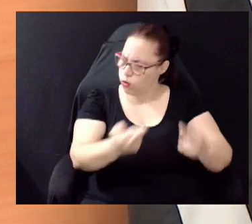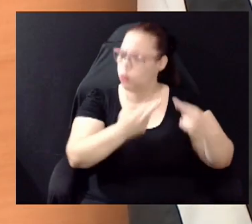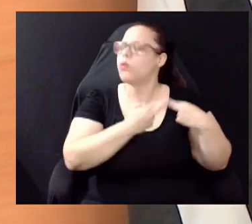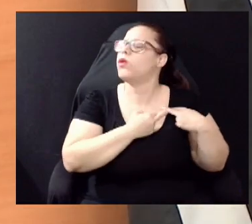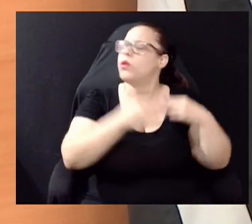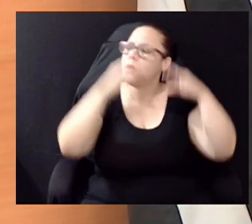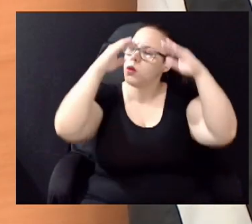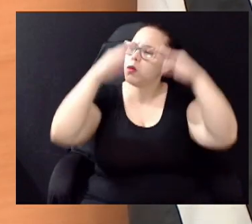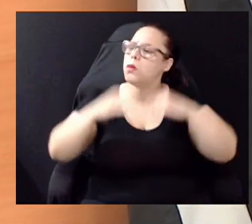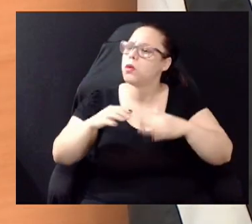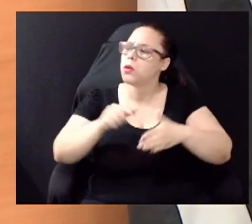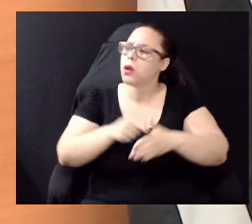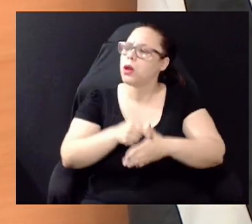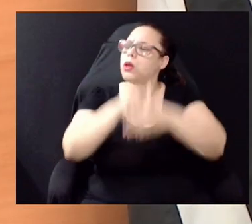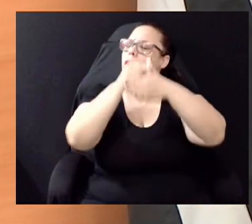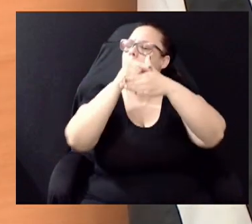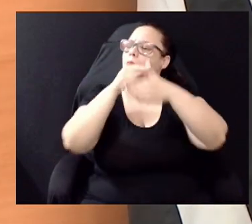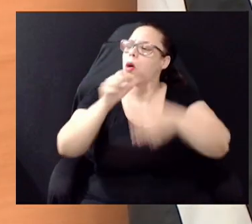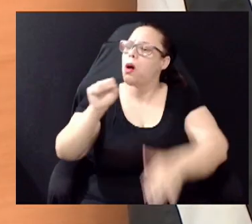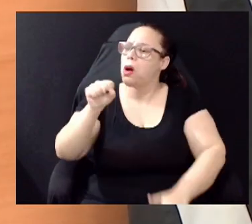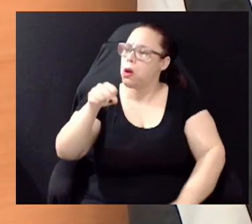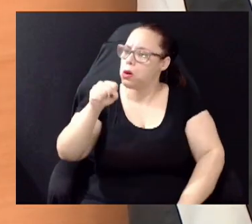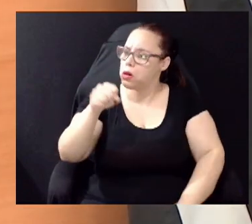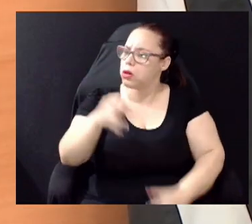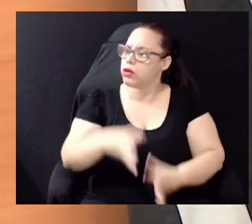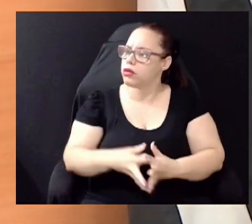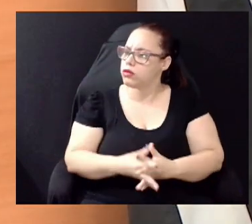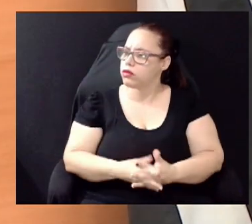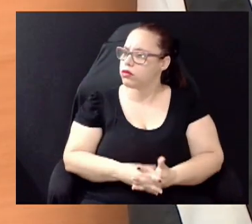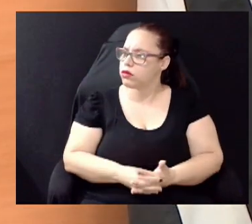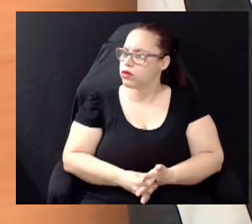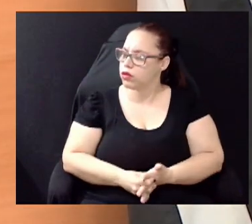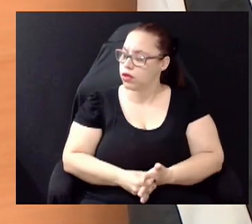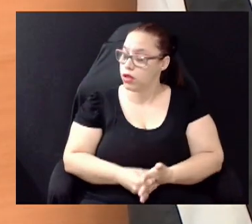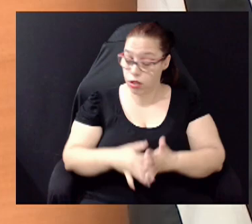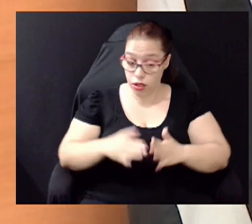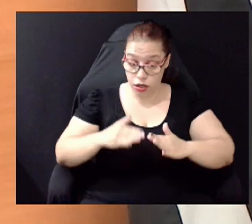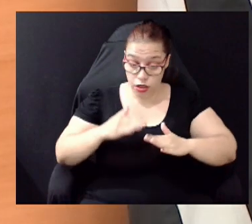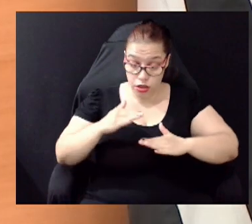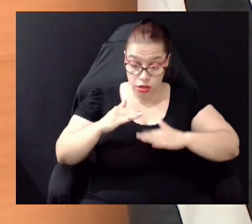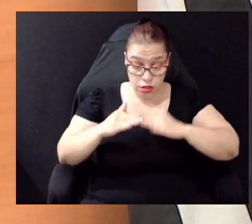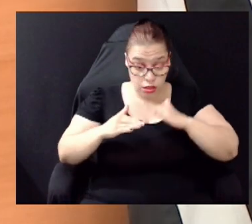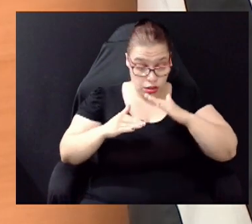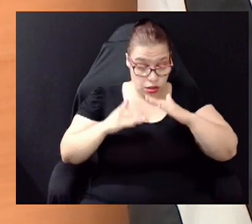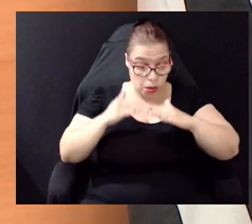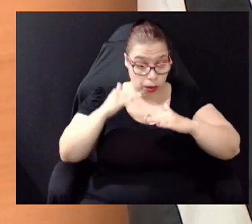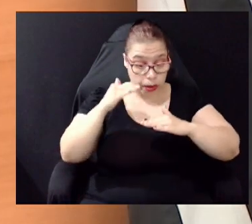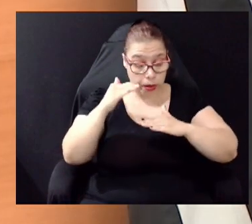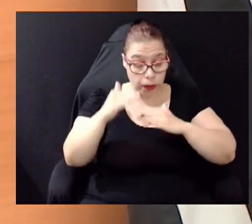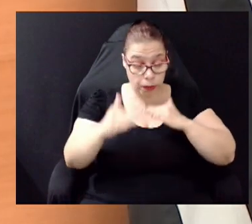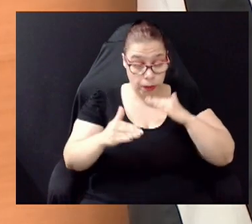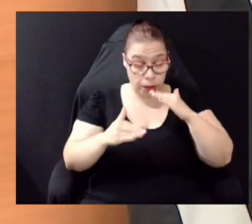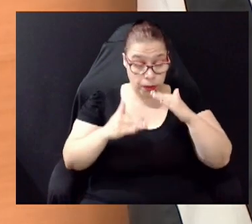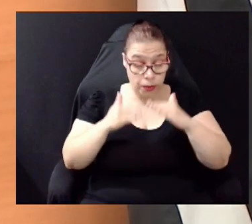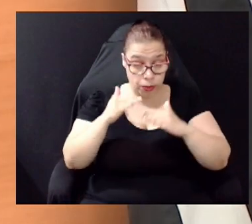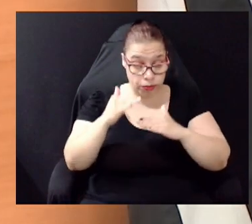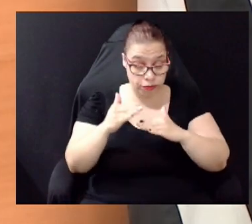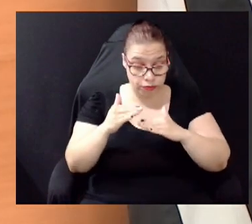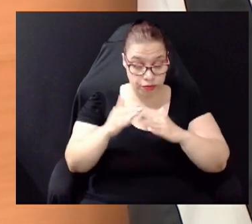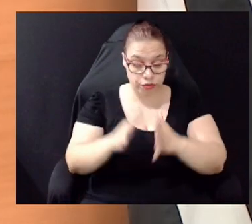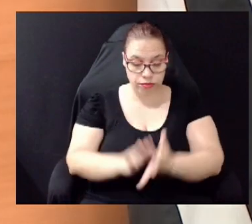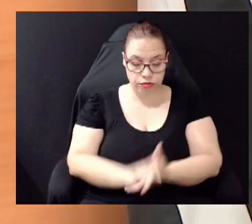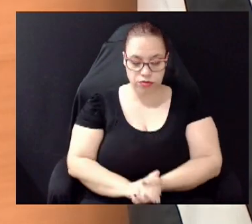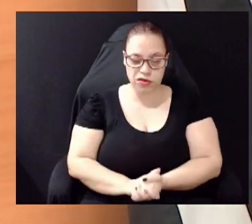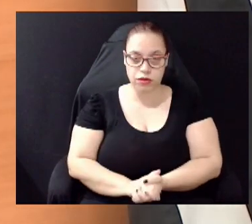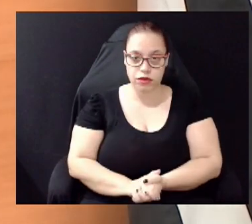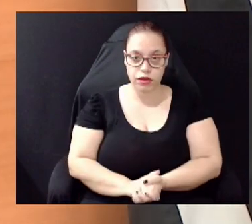liderança. Sabe? Então, todo esse processo é fazer crescer. É fazer crescer. Então, o